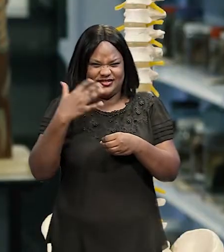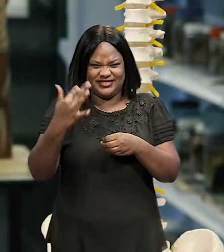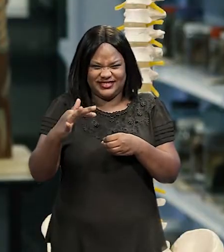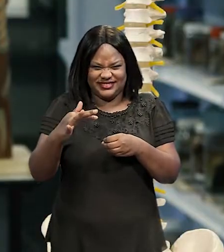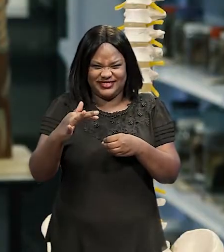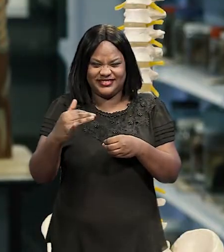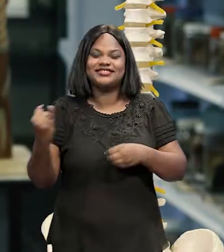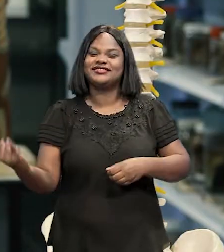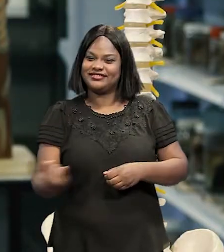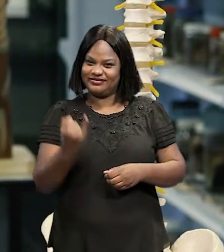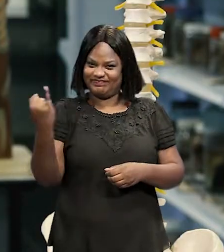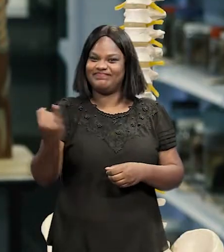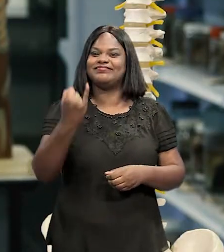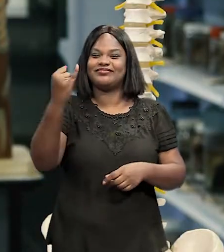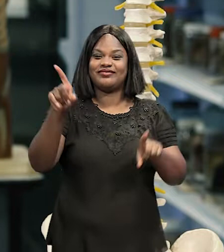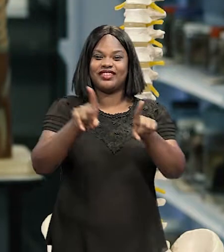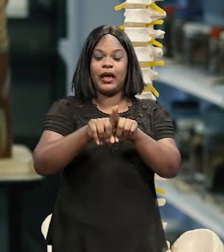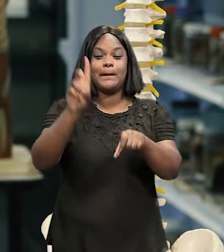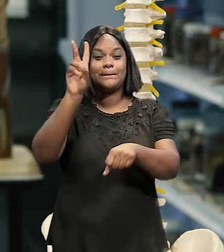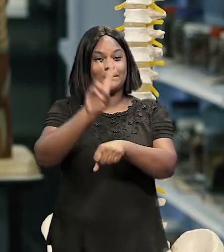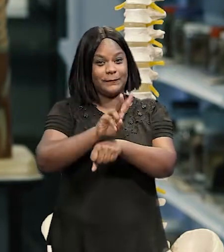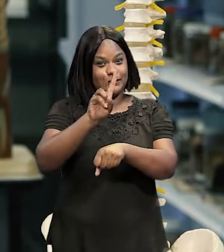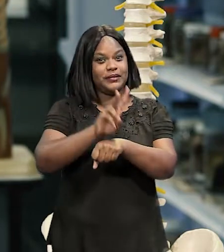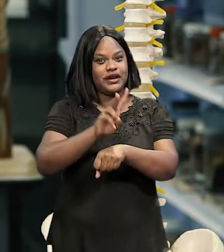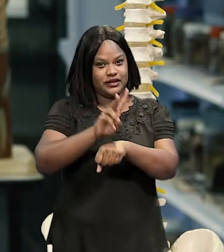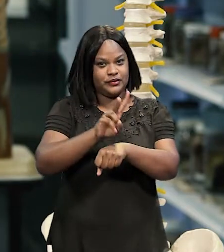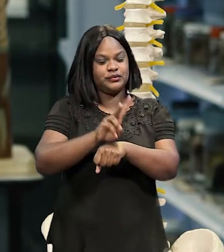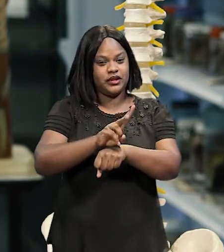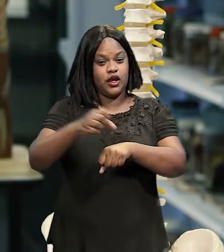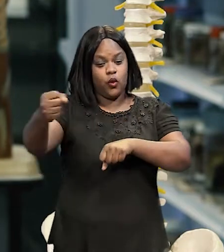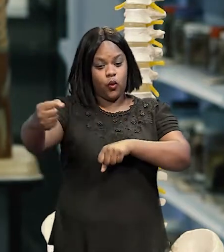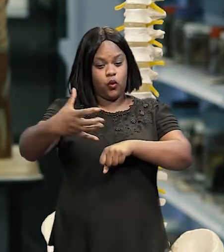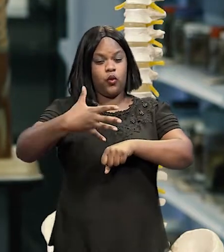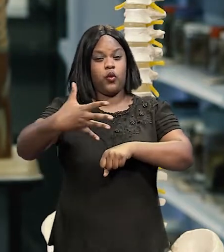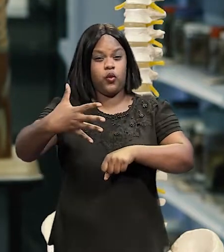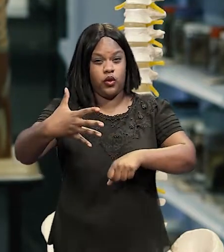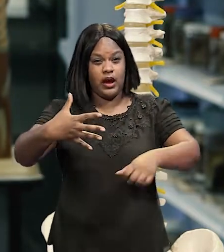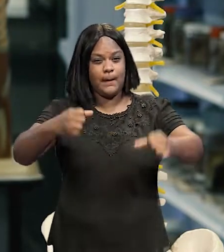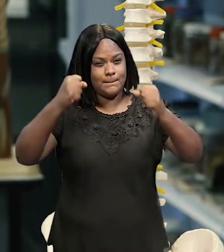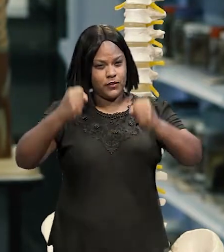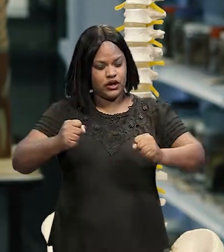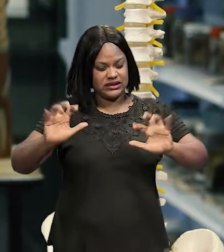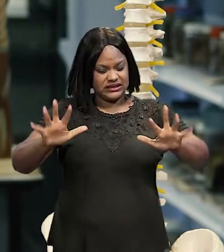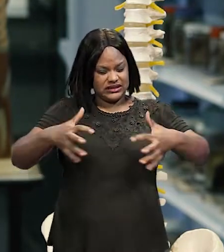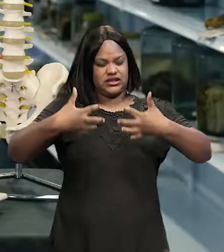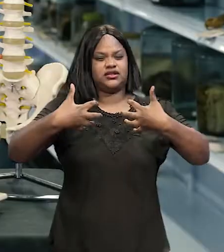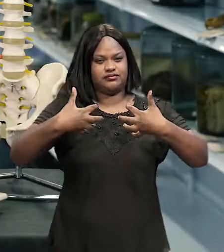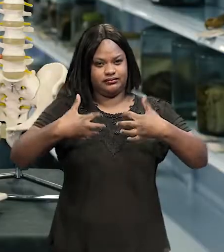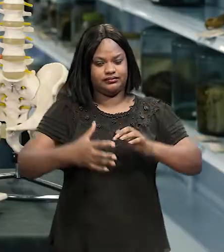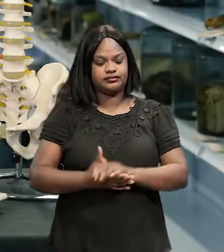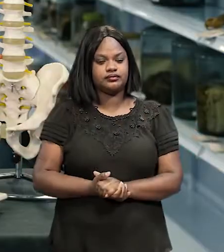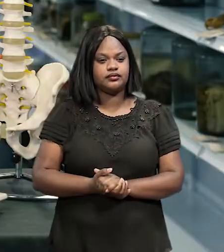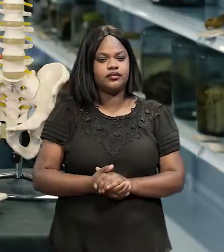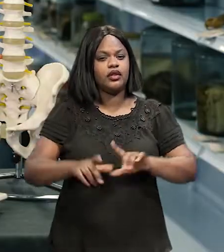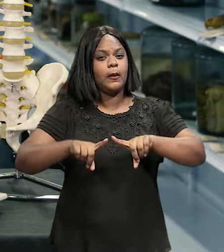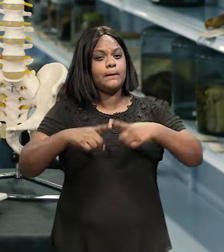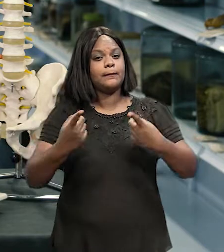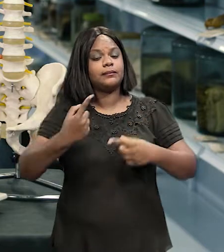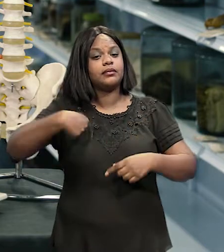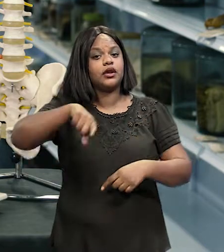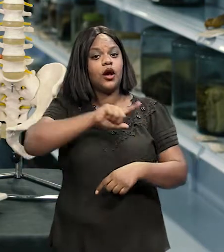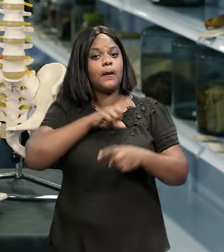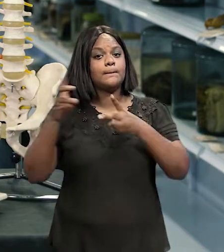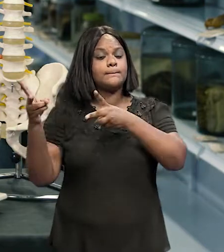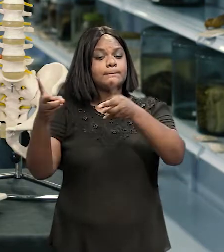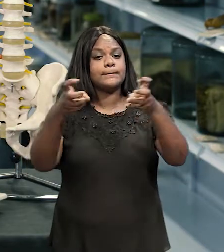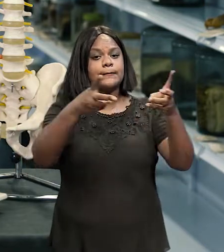dor, ela é muito importante para nos proteger de estímulos que sejam intensos demais e que possam nos machucar. Então, para que a gente consiga